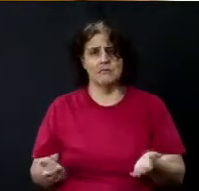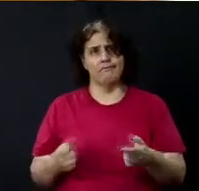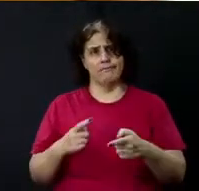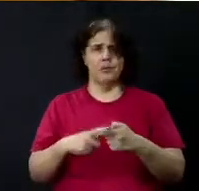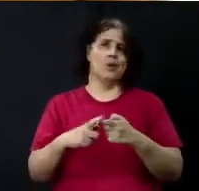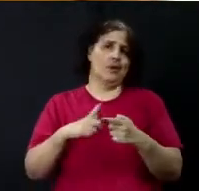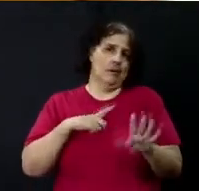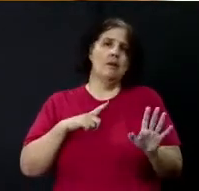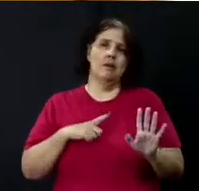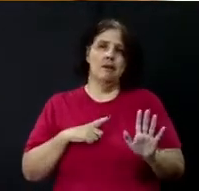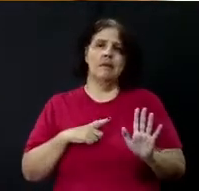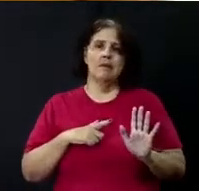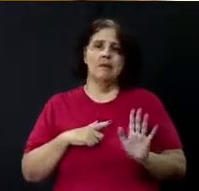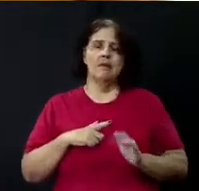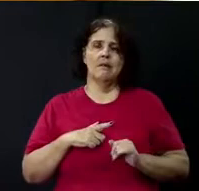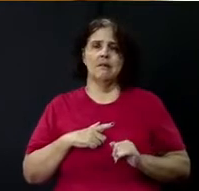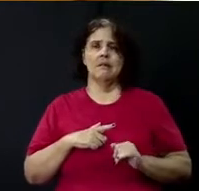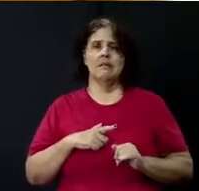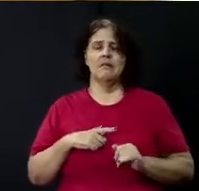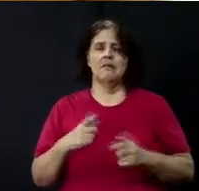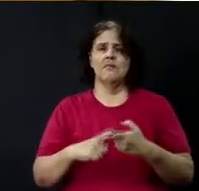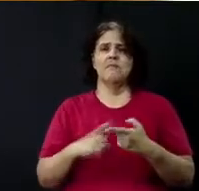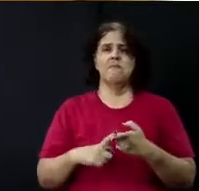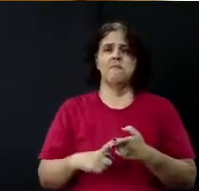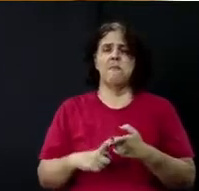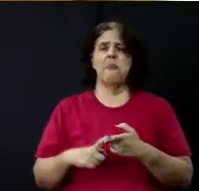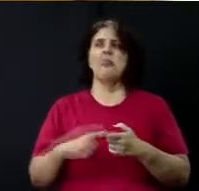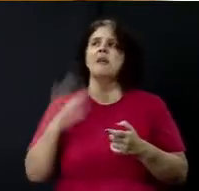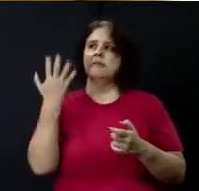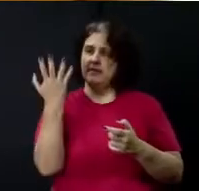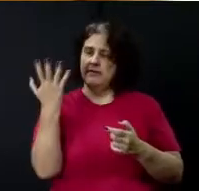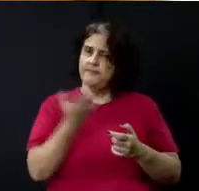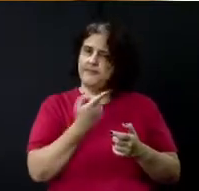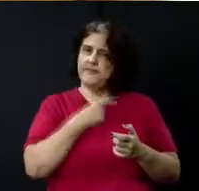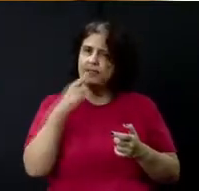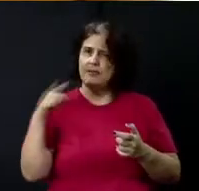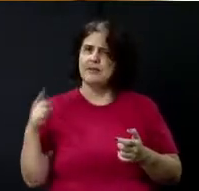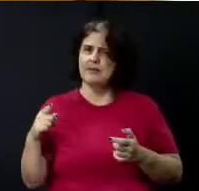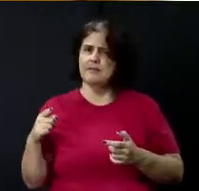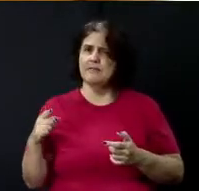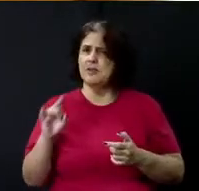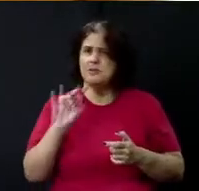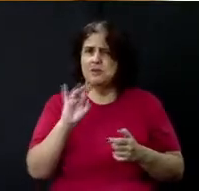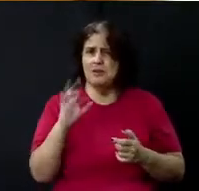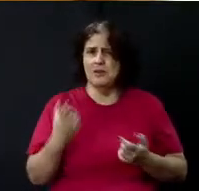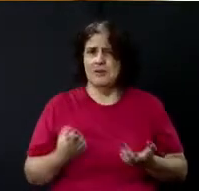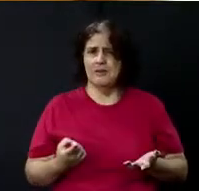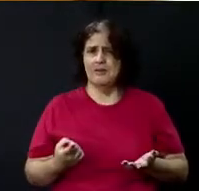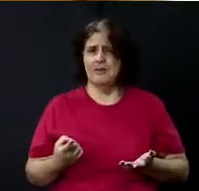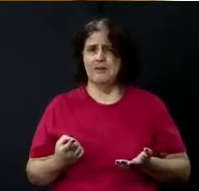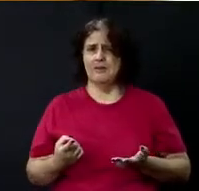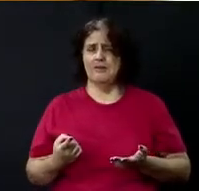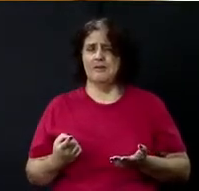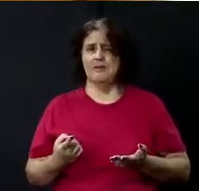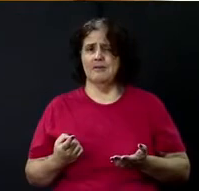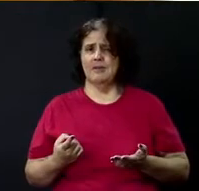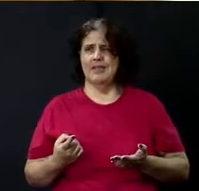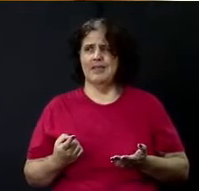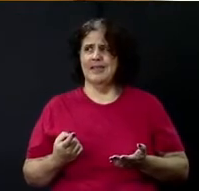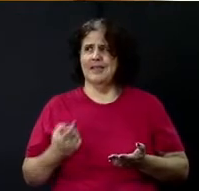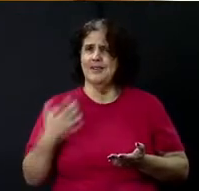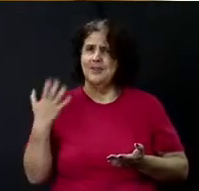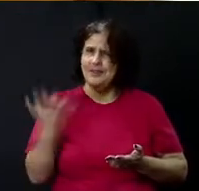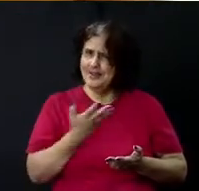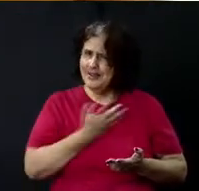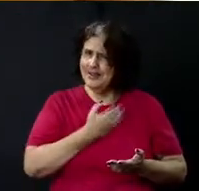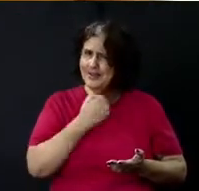acaso não é, claro, tem a ver com a nossa salvação, porque fomos salvos, mas será que foi só para isso? Será que Deus nos salvou só para